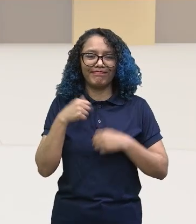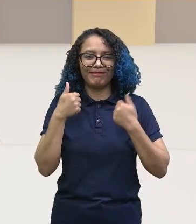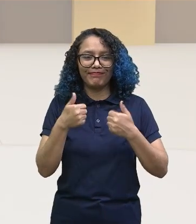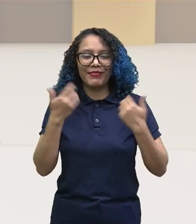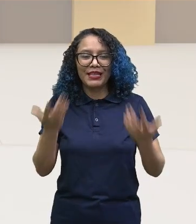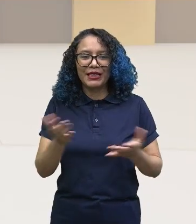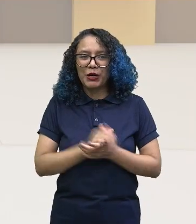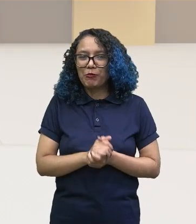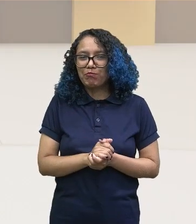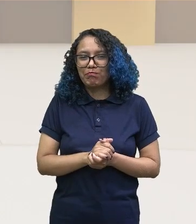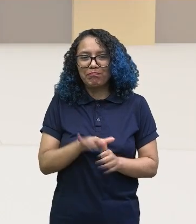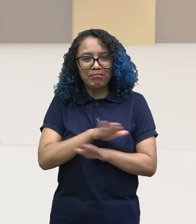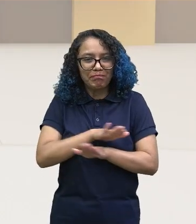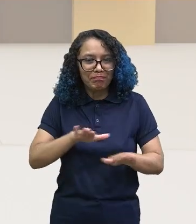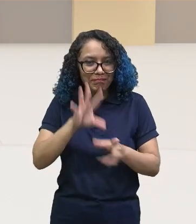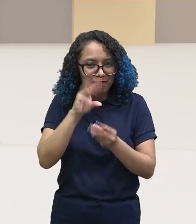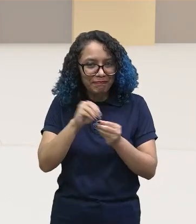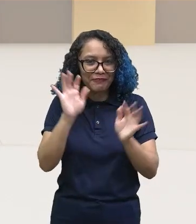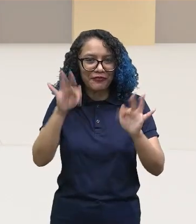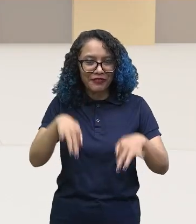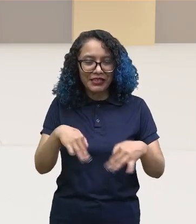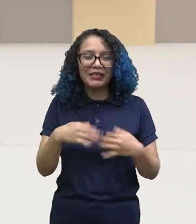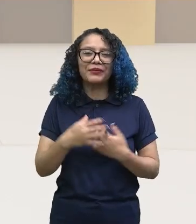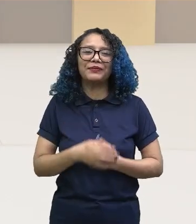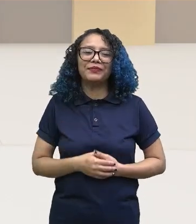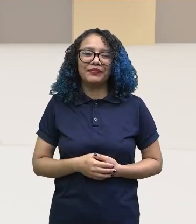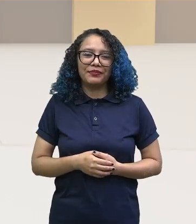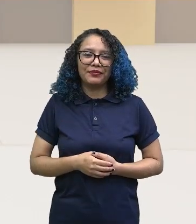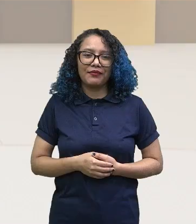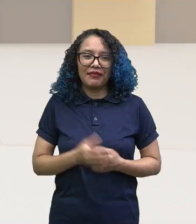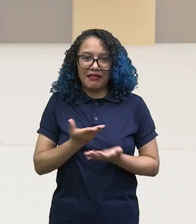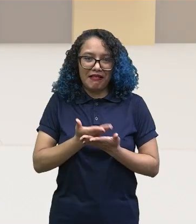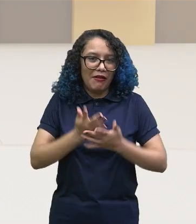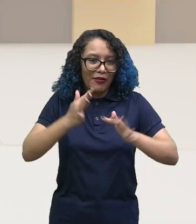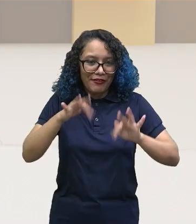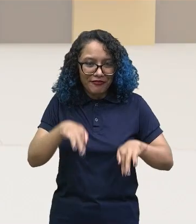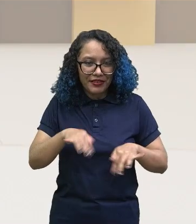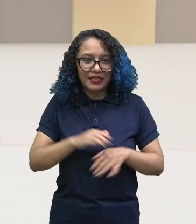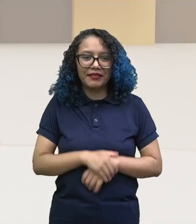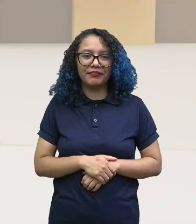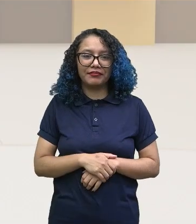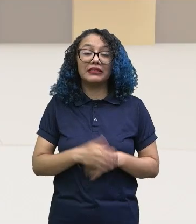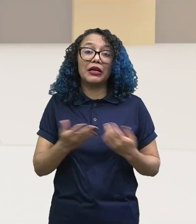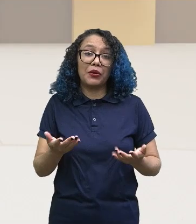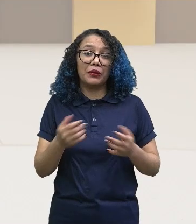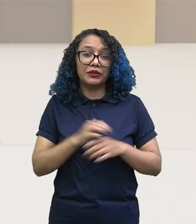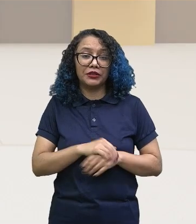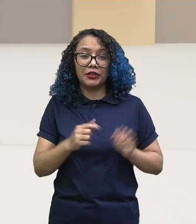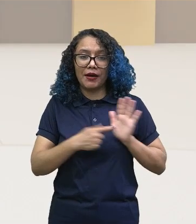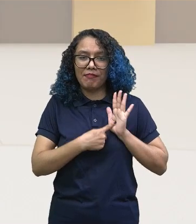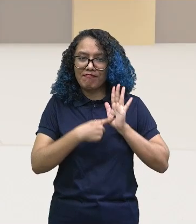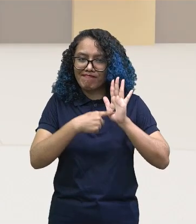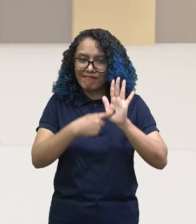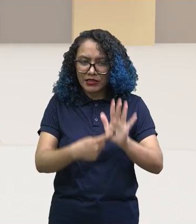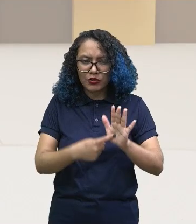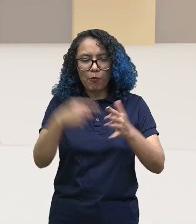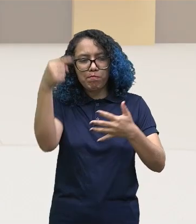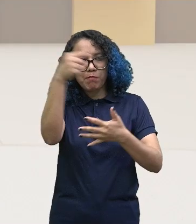Bom, gente, é isso, né? Por aqui a gente finaliza a aula de hoje, apresentando para vocês, né,